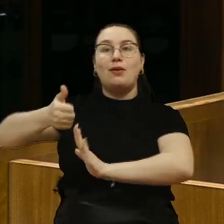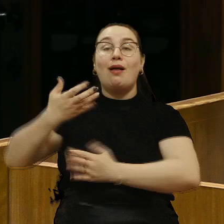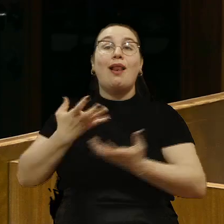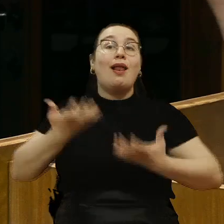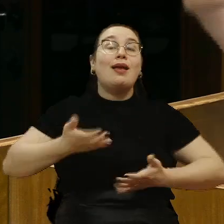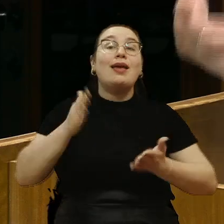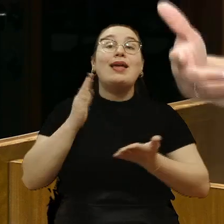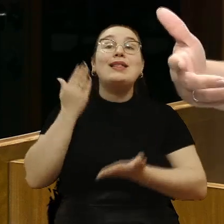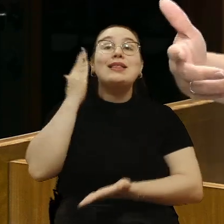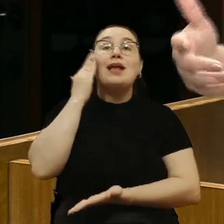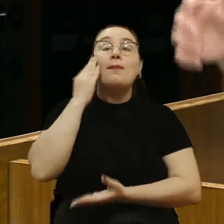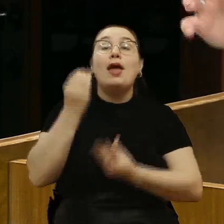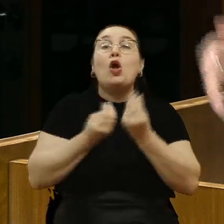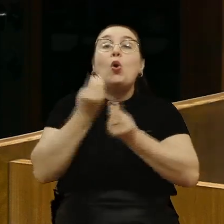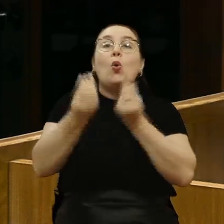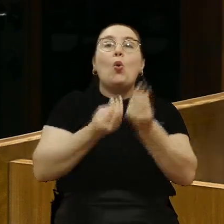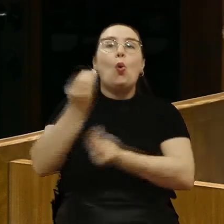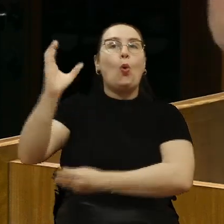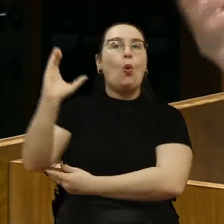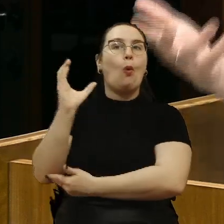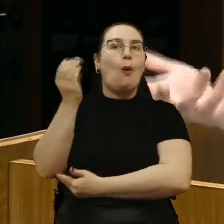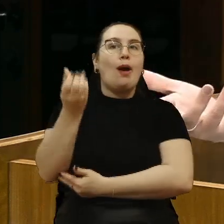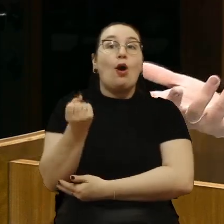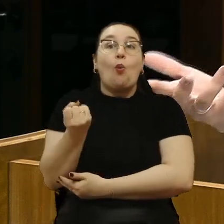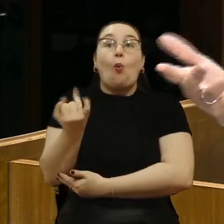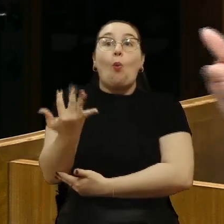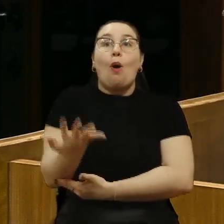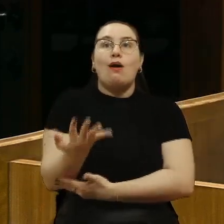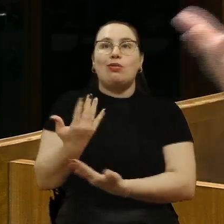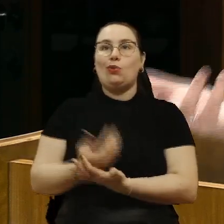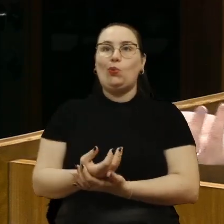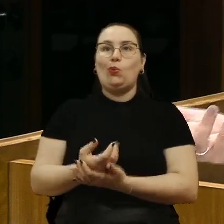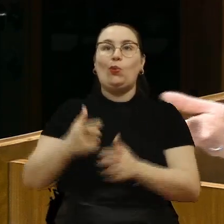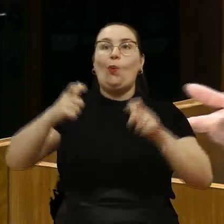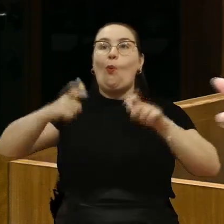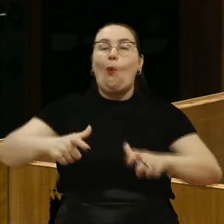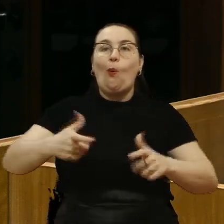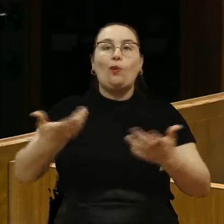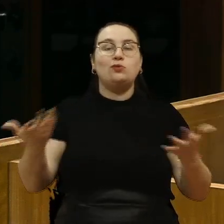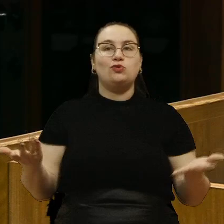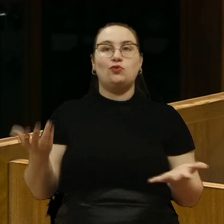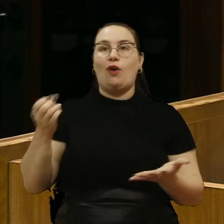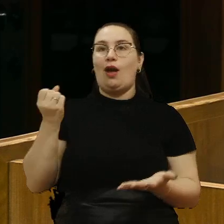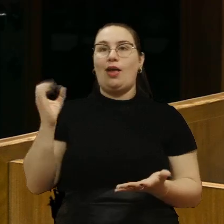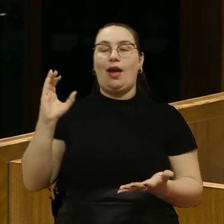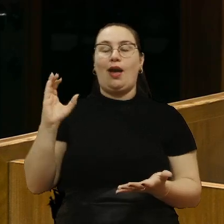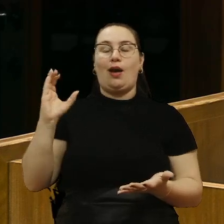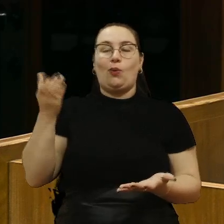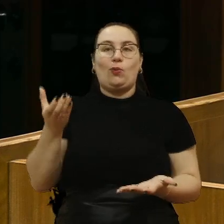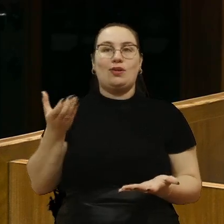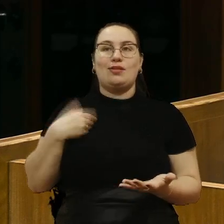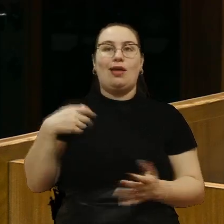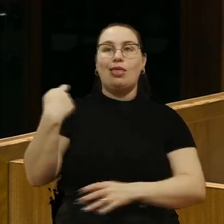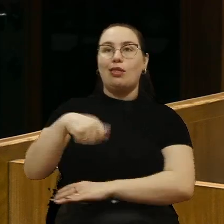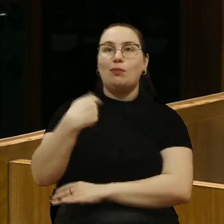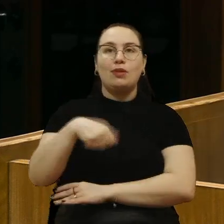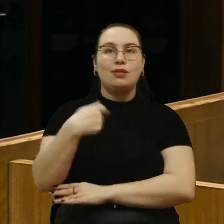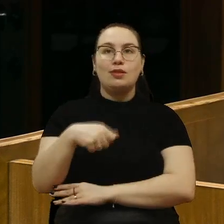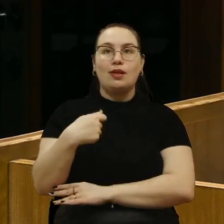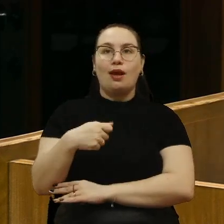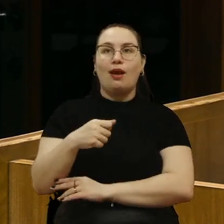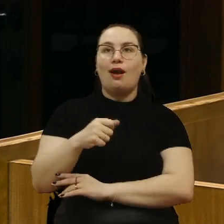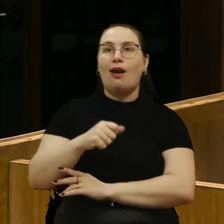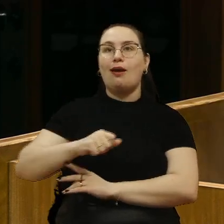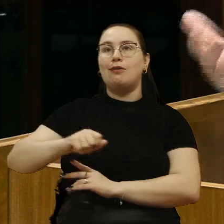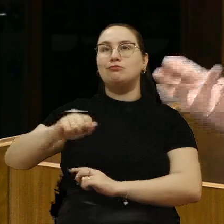saber como vai acontecer isso, quando vai acontecer isso. Muitas vezes, ela não precisa fantasiar